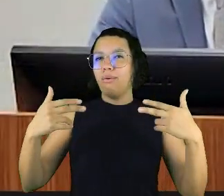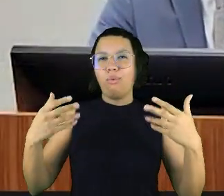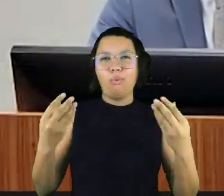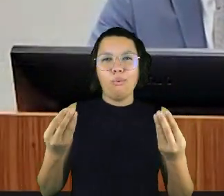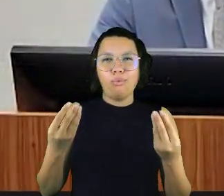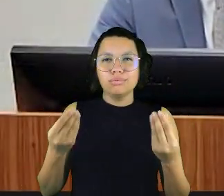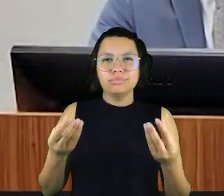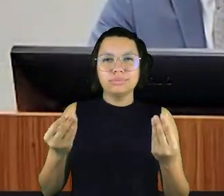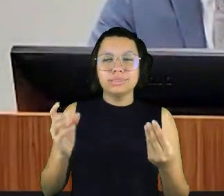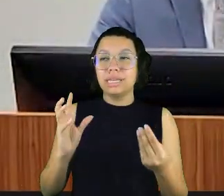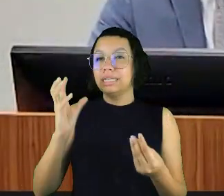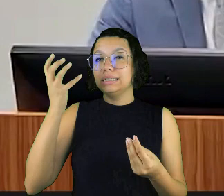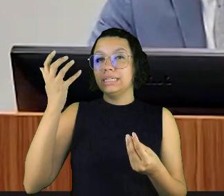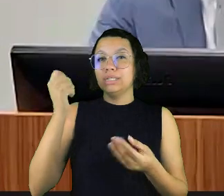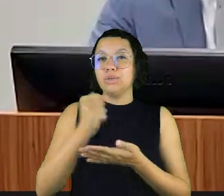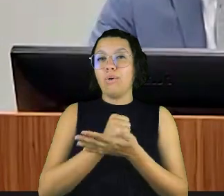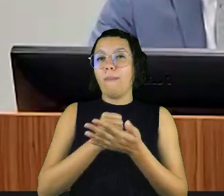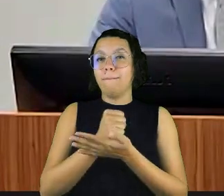chapa,